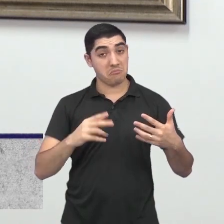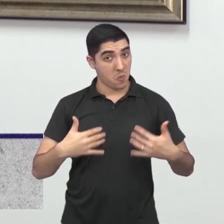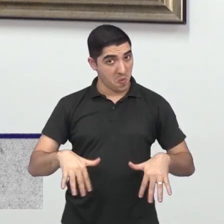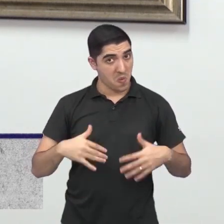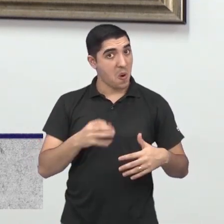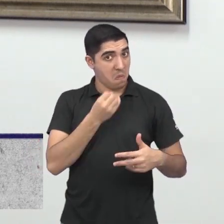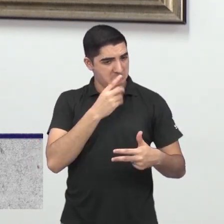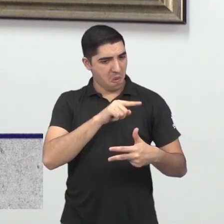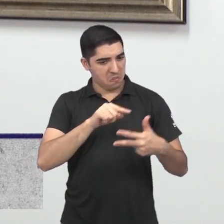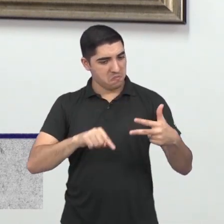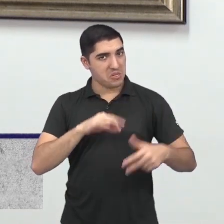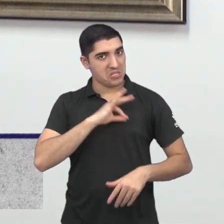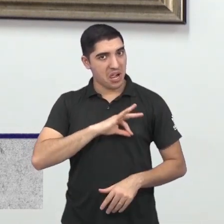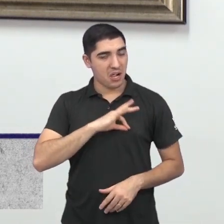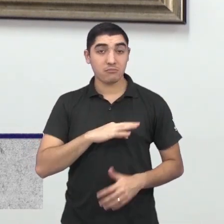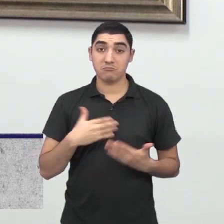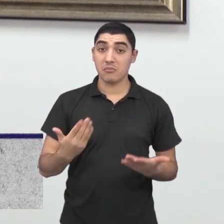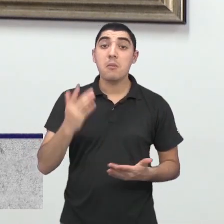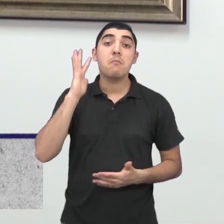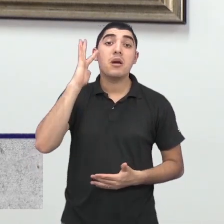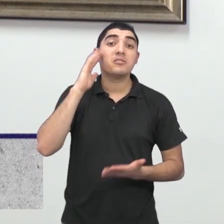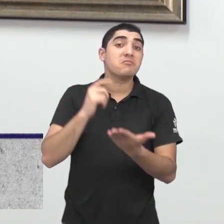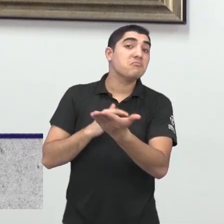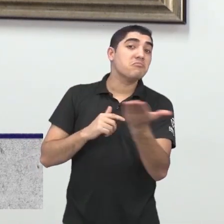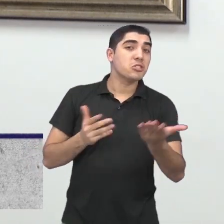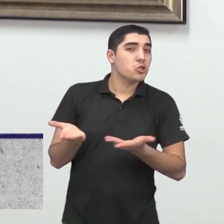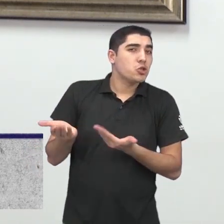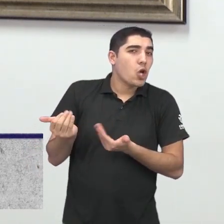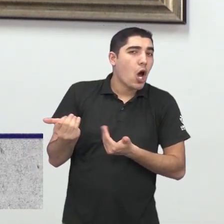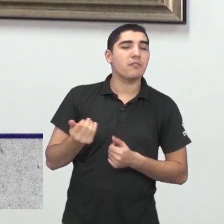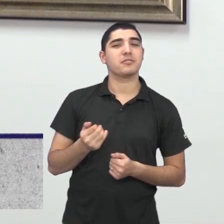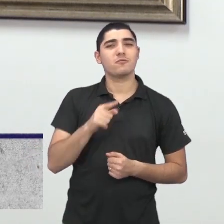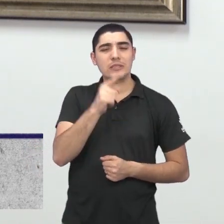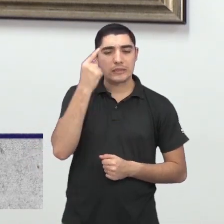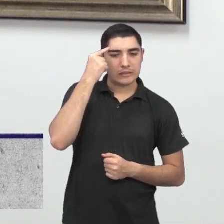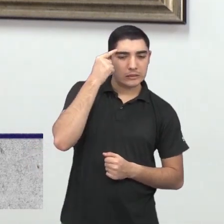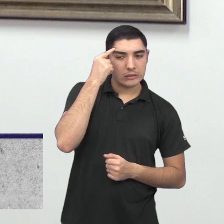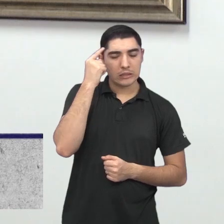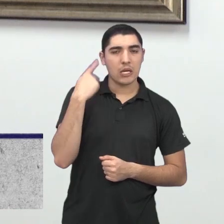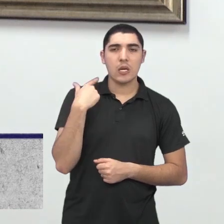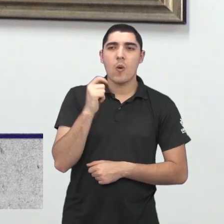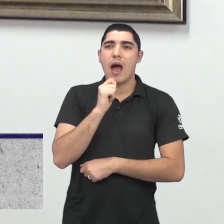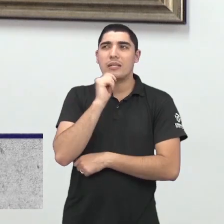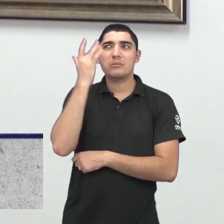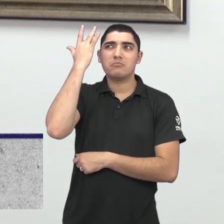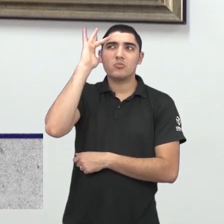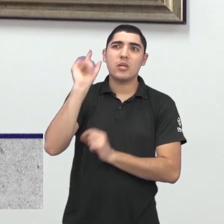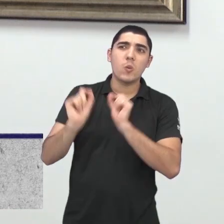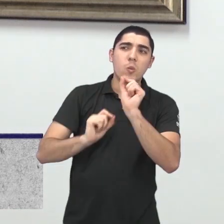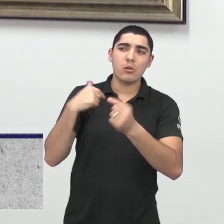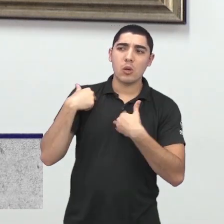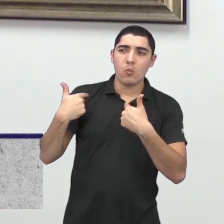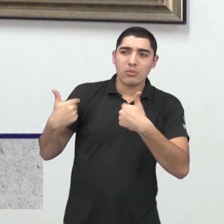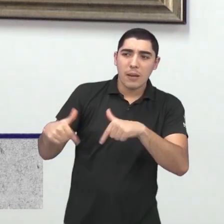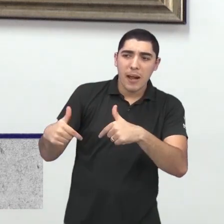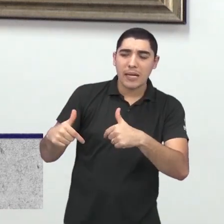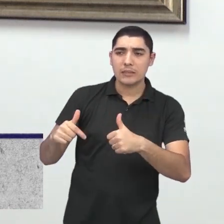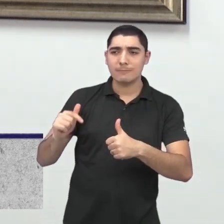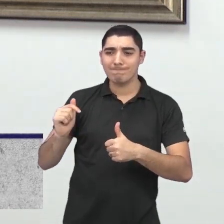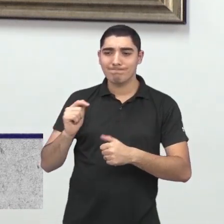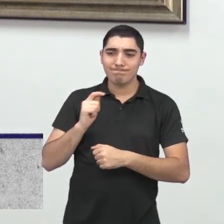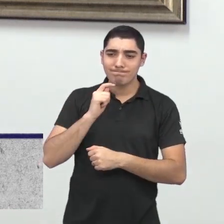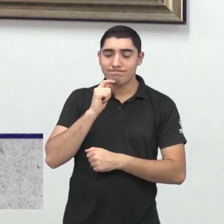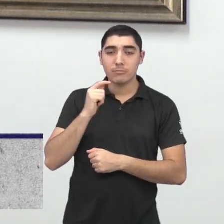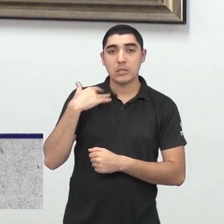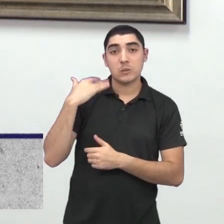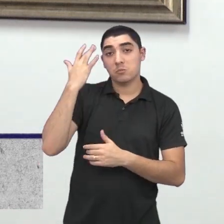R$12.500. Nada mal, né, Fê? Então é isso, de repente você mais jovem, né, que está indeciso ainda em que área seguir, em